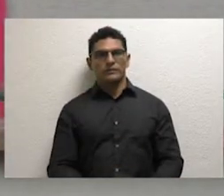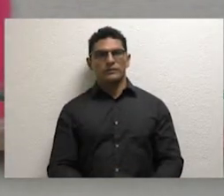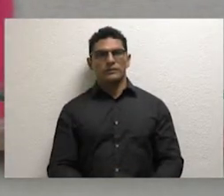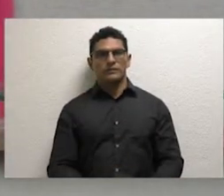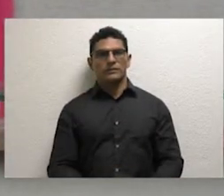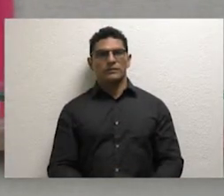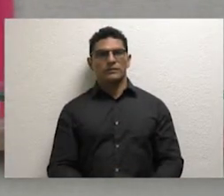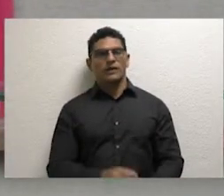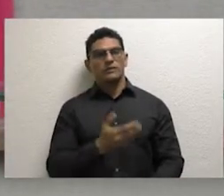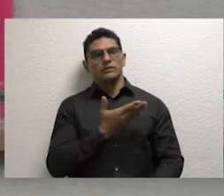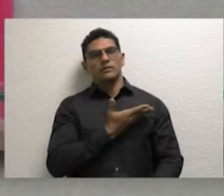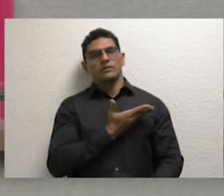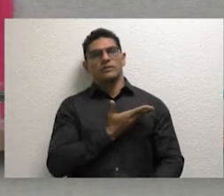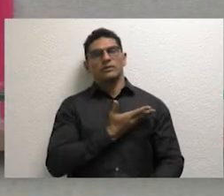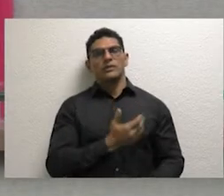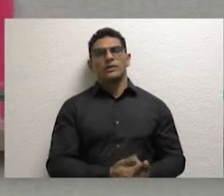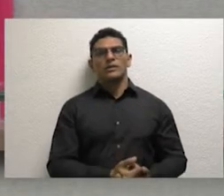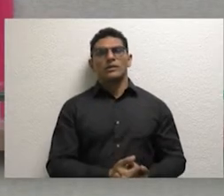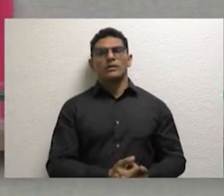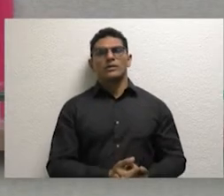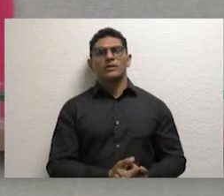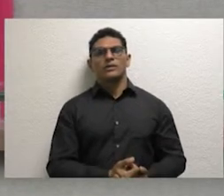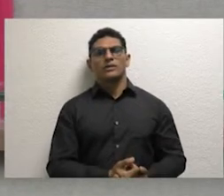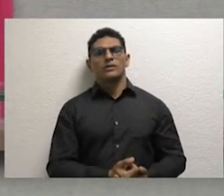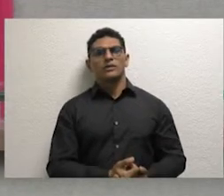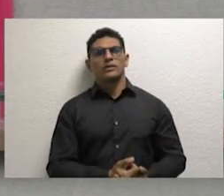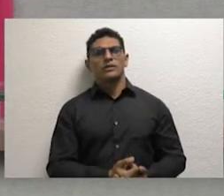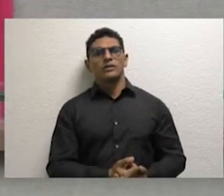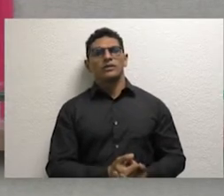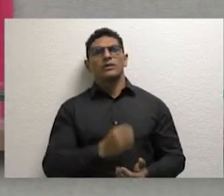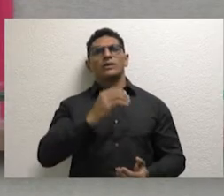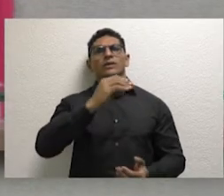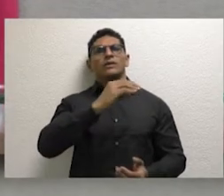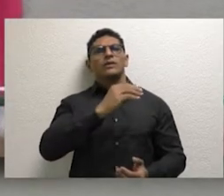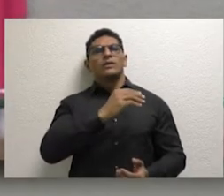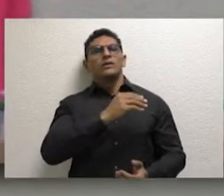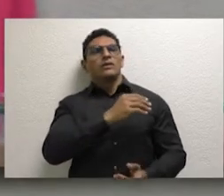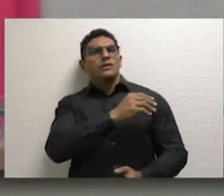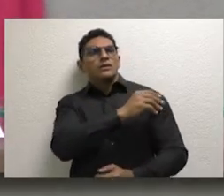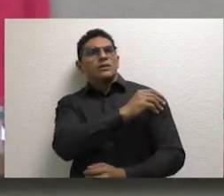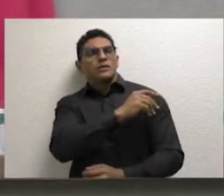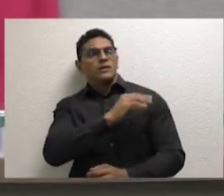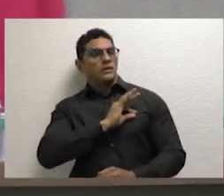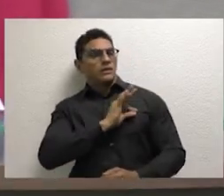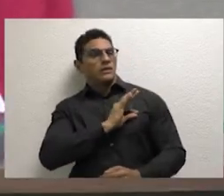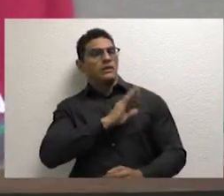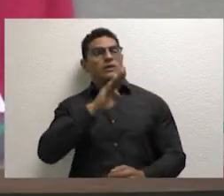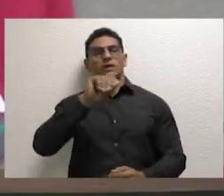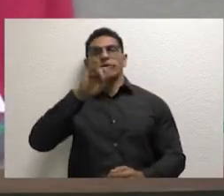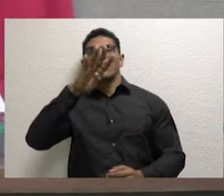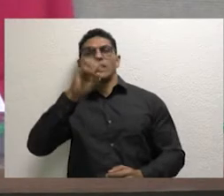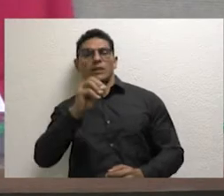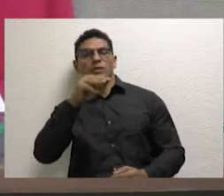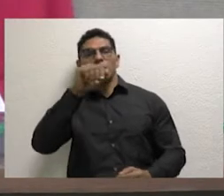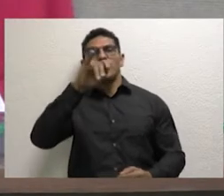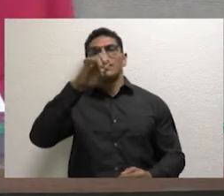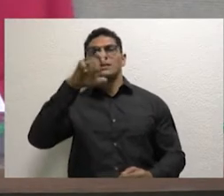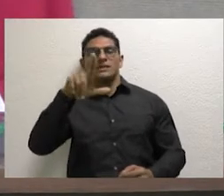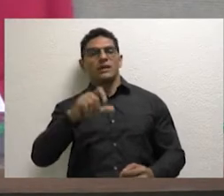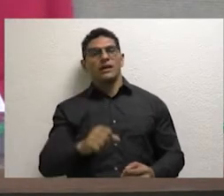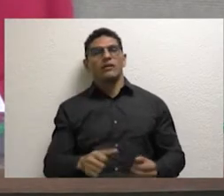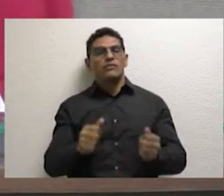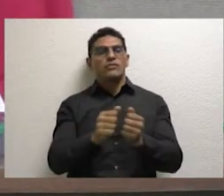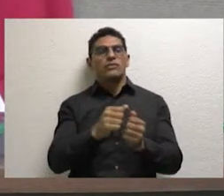nosso amigo Cabo Maciel, não sei se já esteve aqui, mas tivemos o privilégio de estar junto lá, eu e ele, e o nosso pastor,